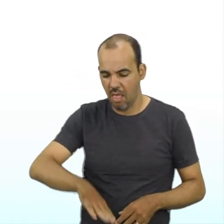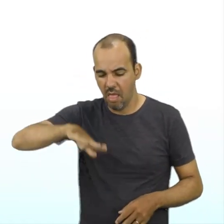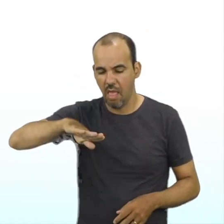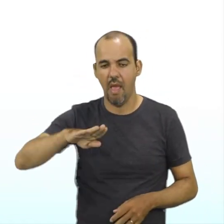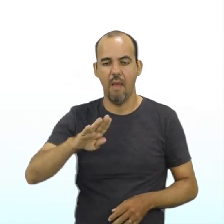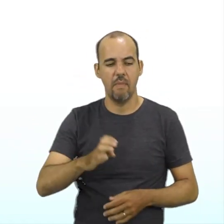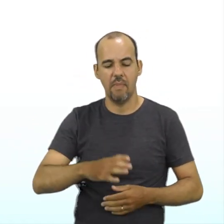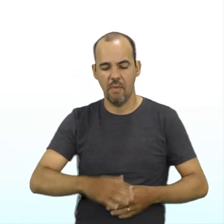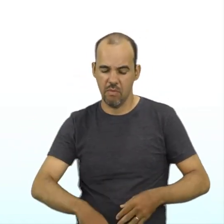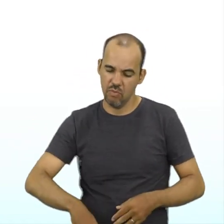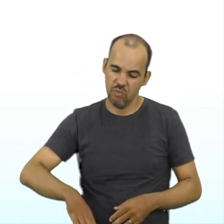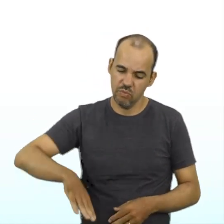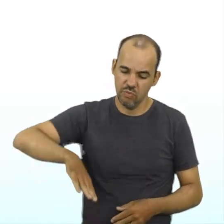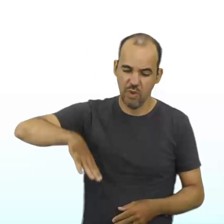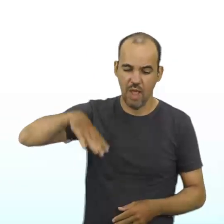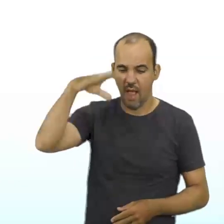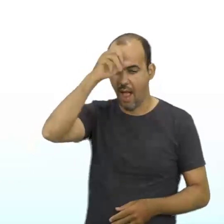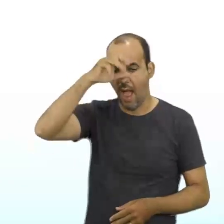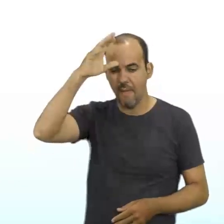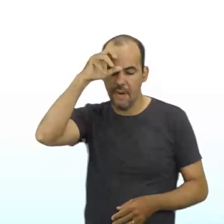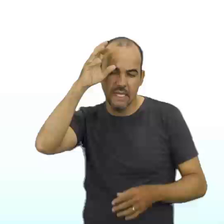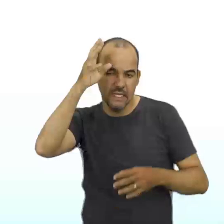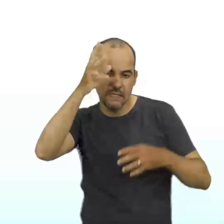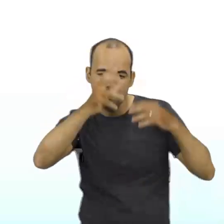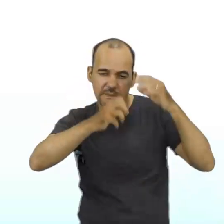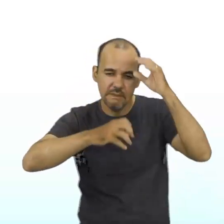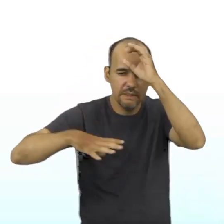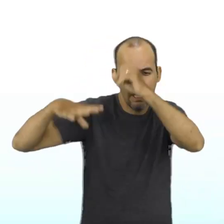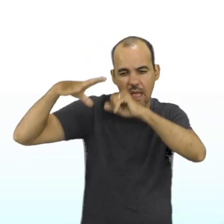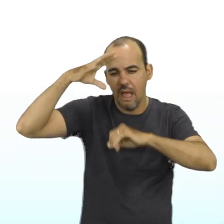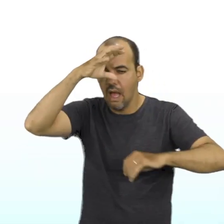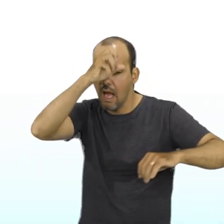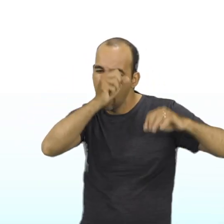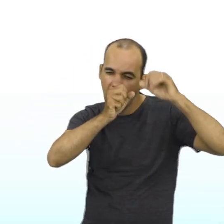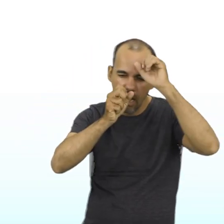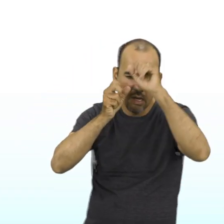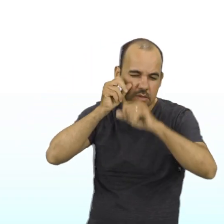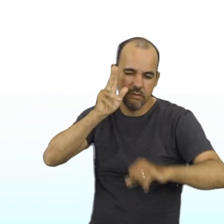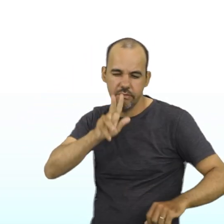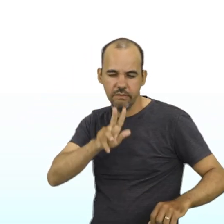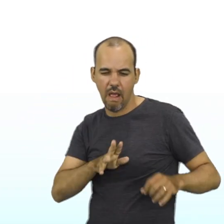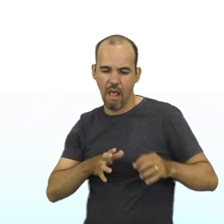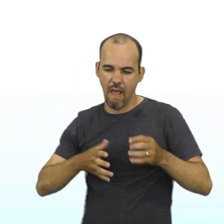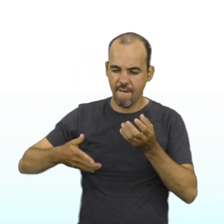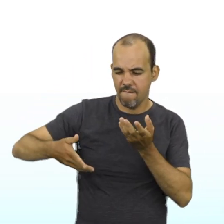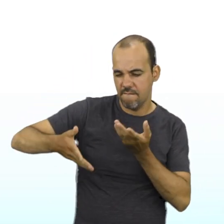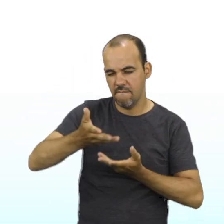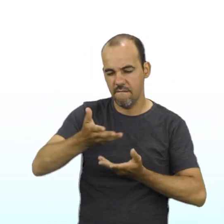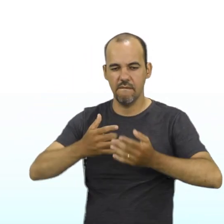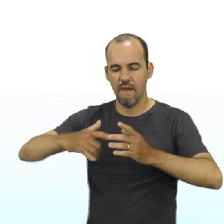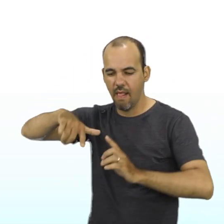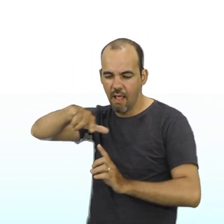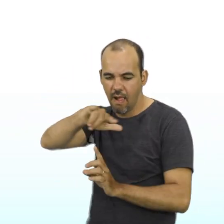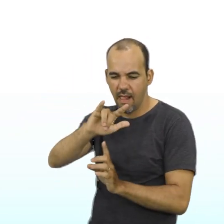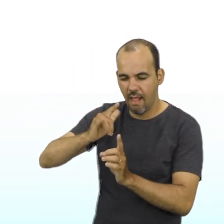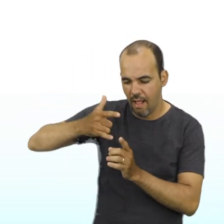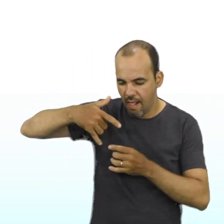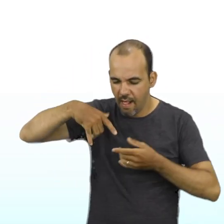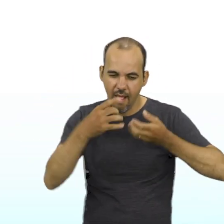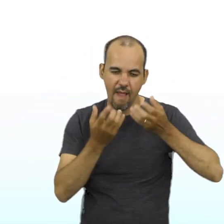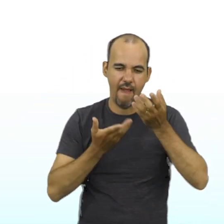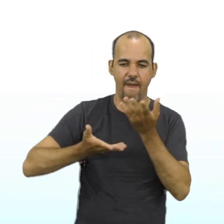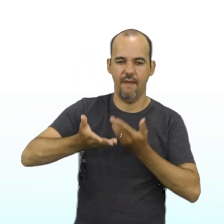já na fase adulta. Então, nesse texto, a expressão cortina de humo revela que um manipulador. Então, mesmo que a gente